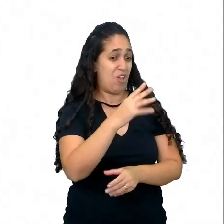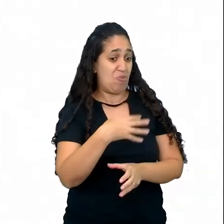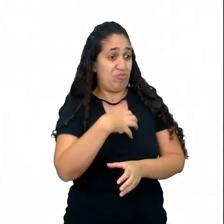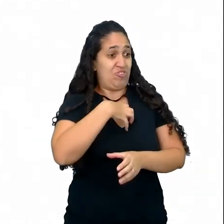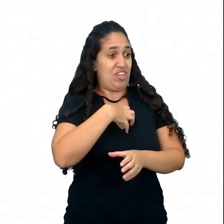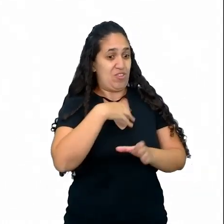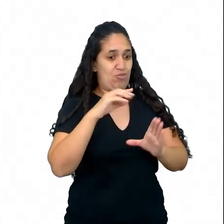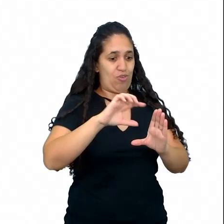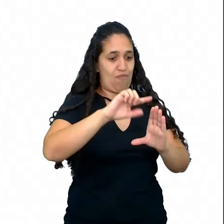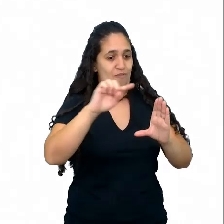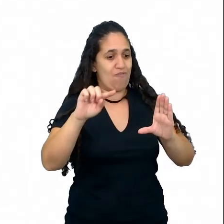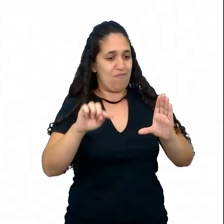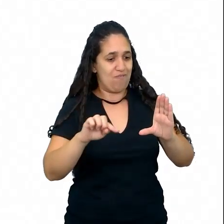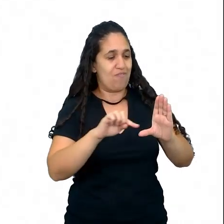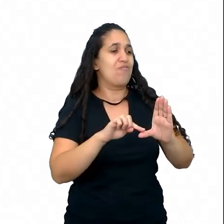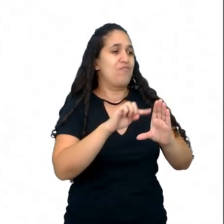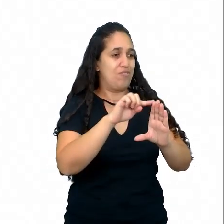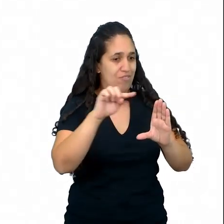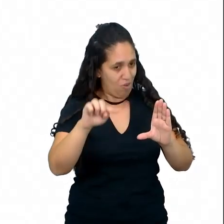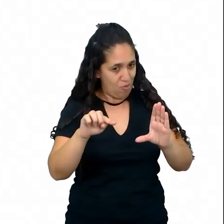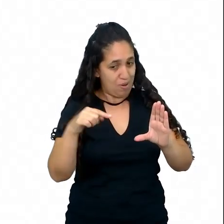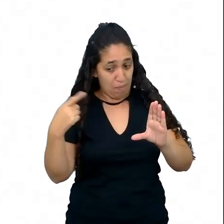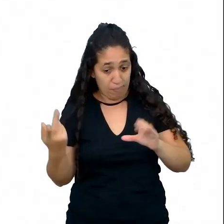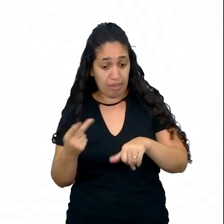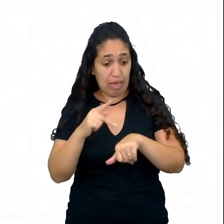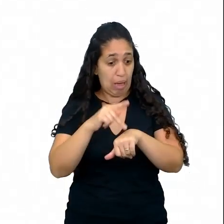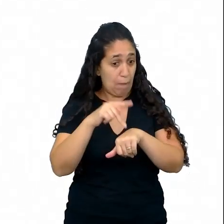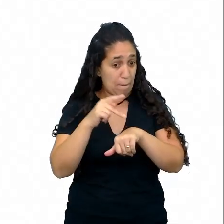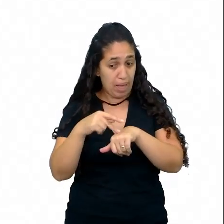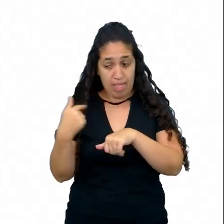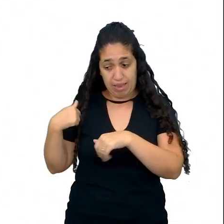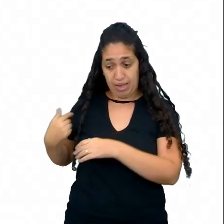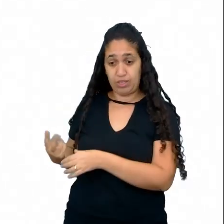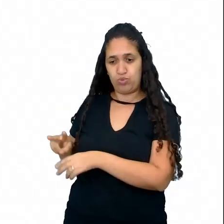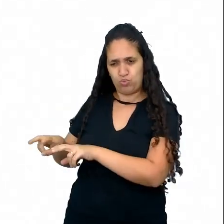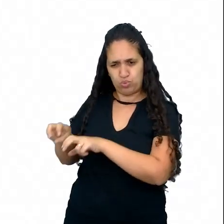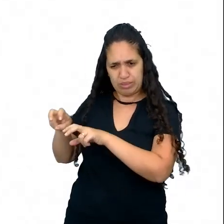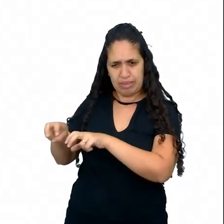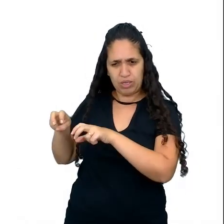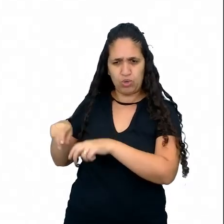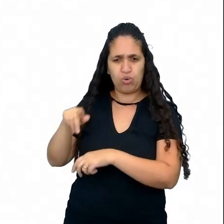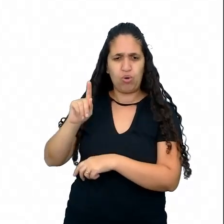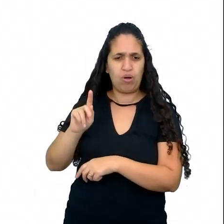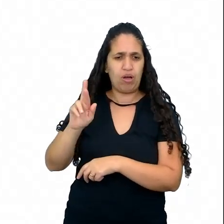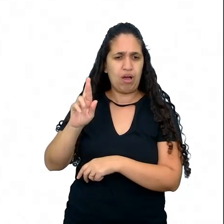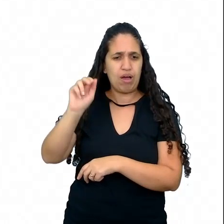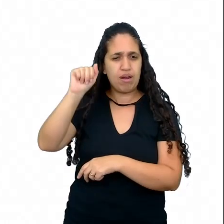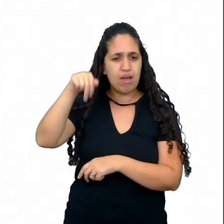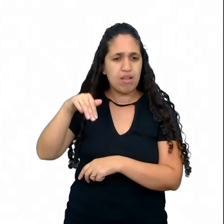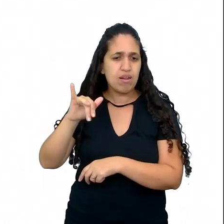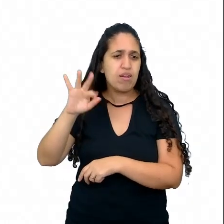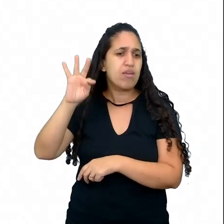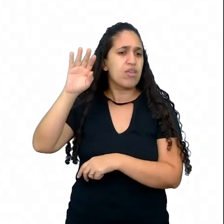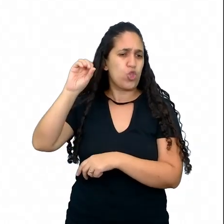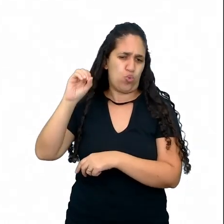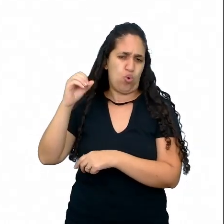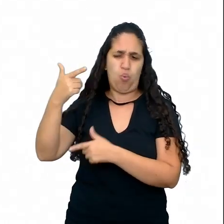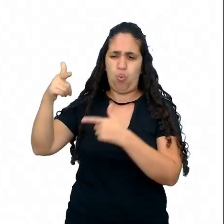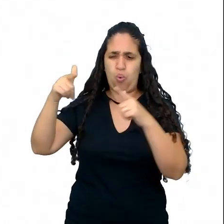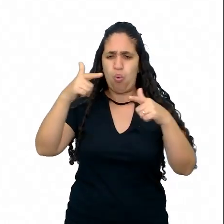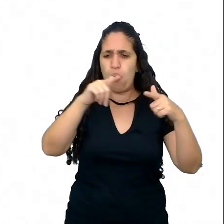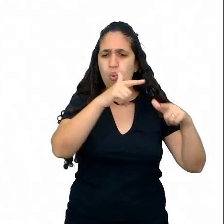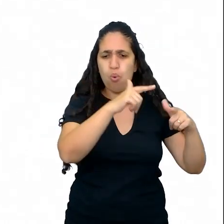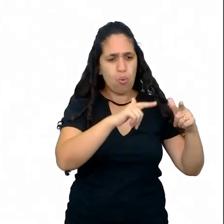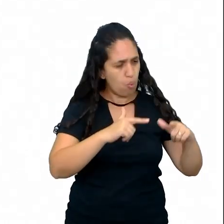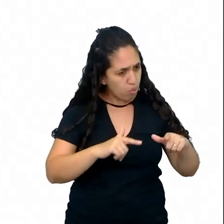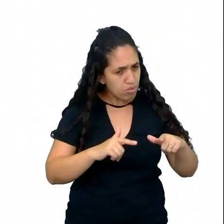ela tem de paralelepípedo. Geralmente, aquelas pedras aqui no interior, a gente usava muito granito, ou alguma coisa, os basaltos para fazer em alguns